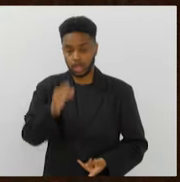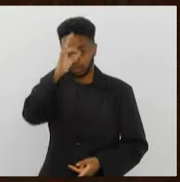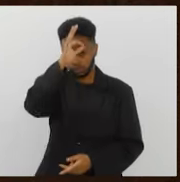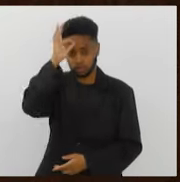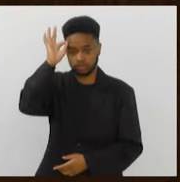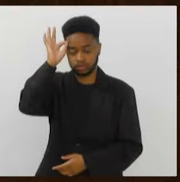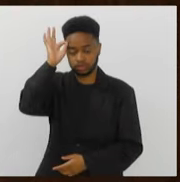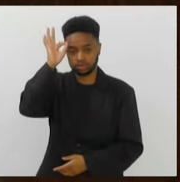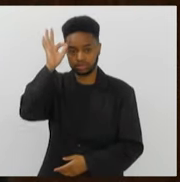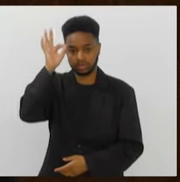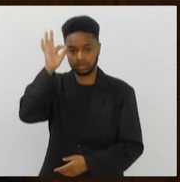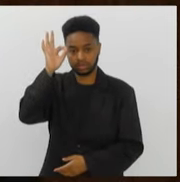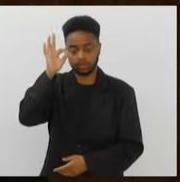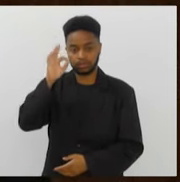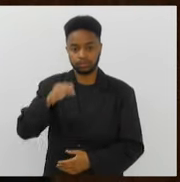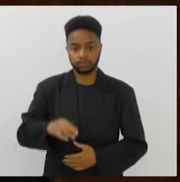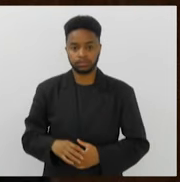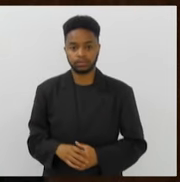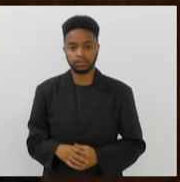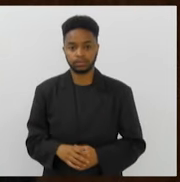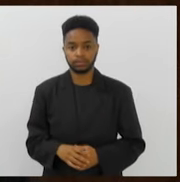inocentes sejam brutalmente